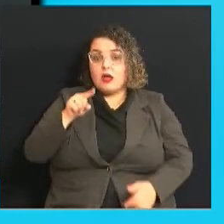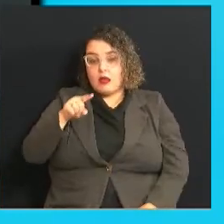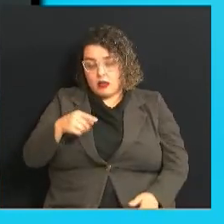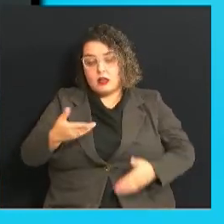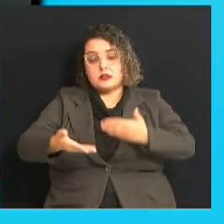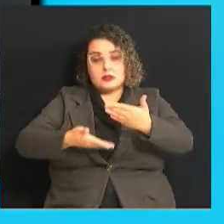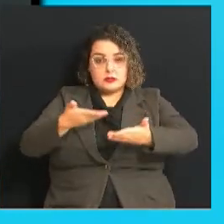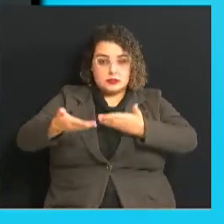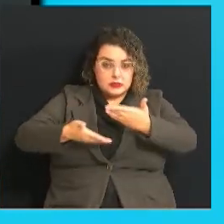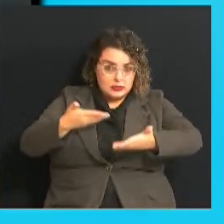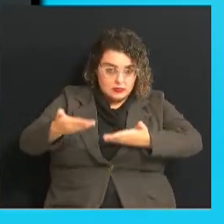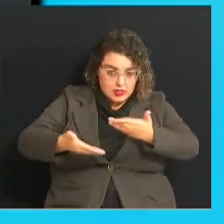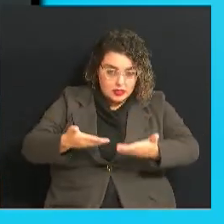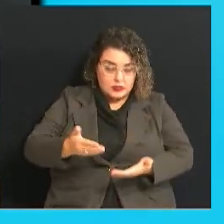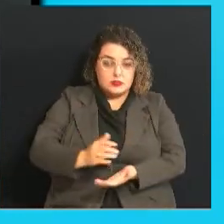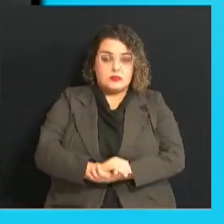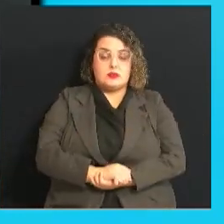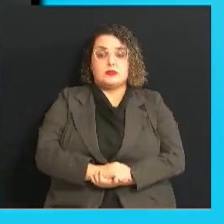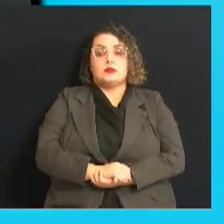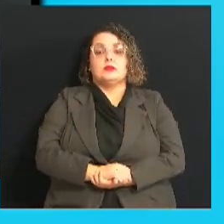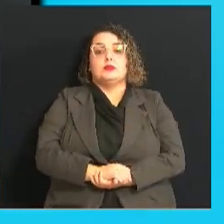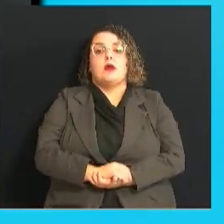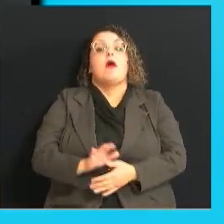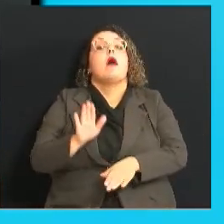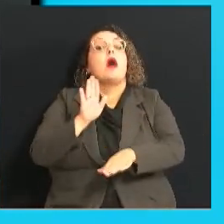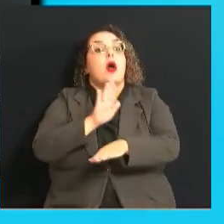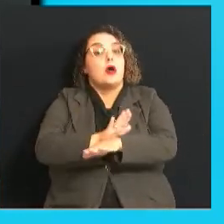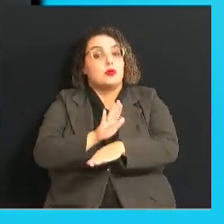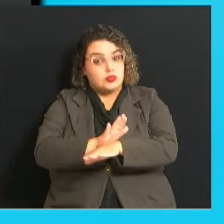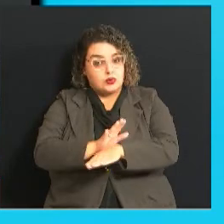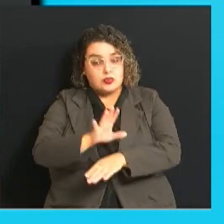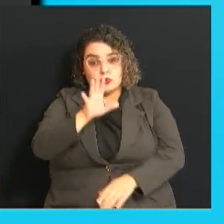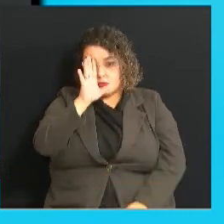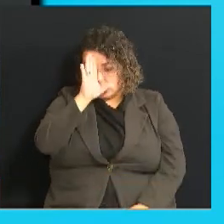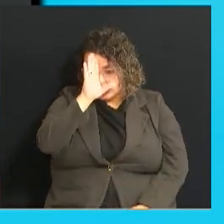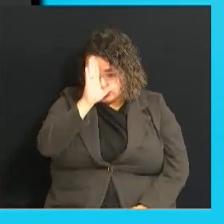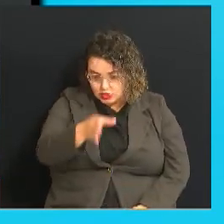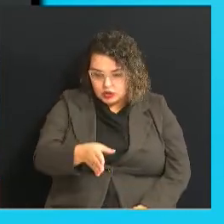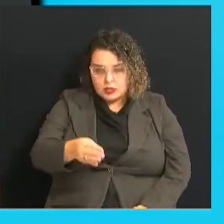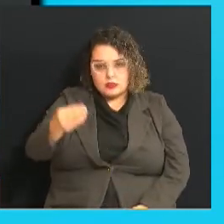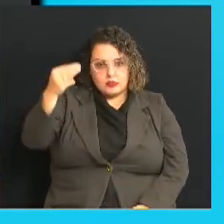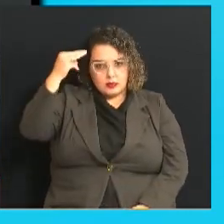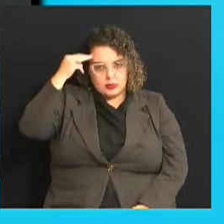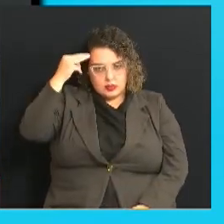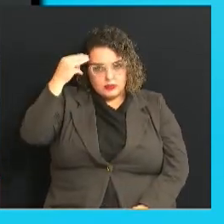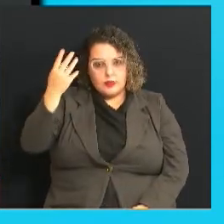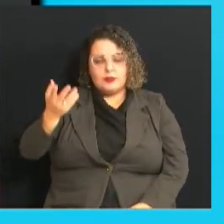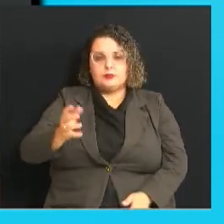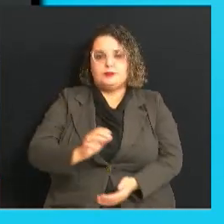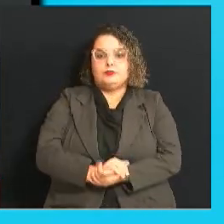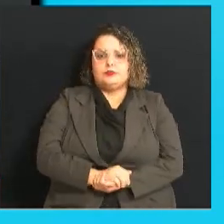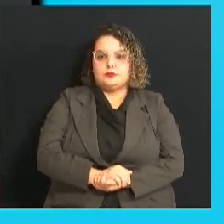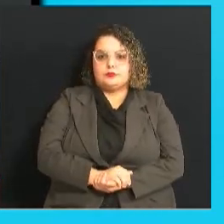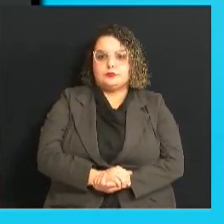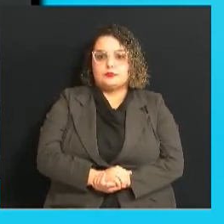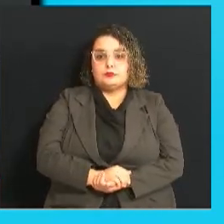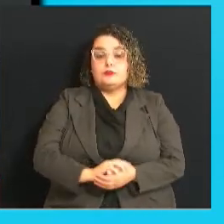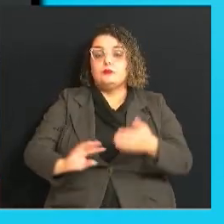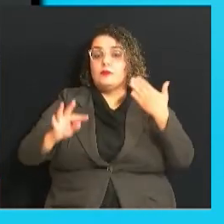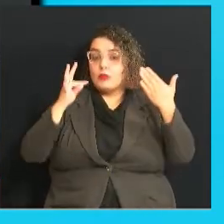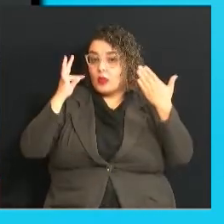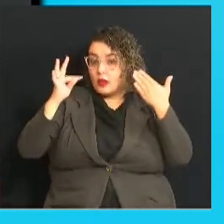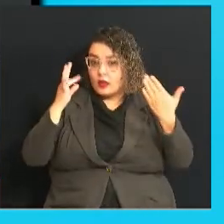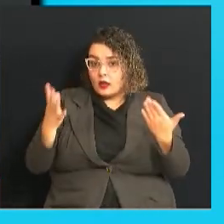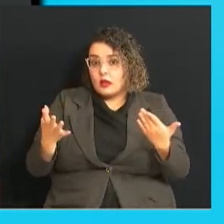tratamentos, eles também ajudam diretamente na memória, mas são terapias, como